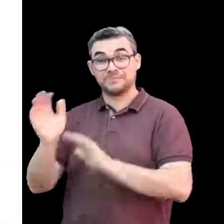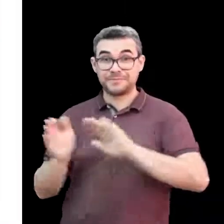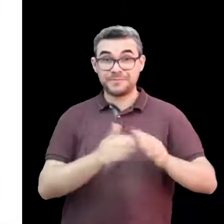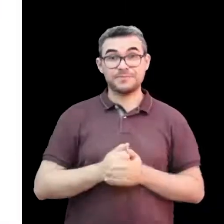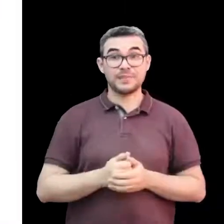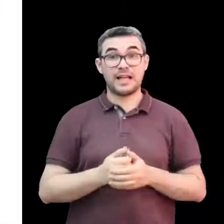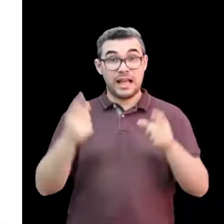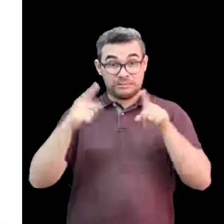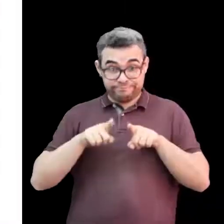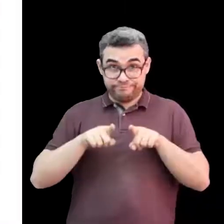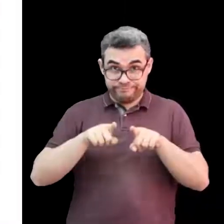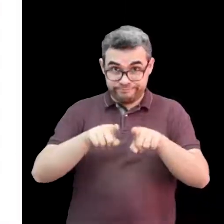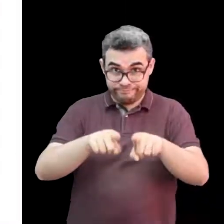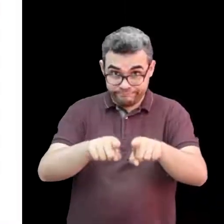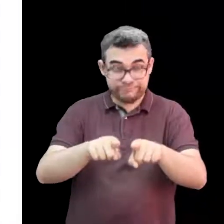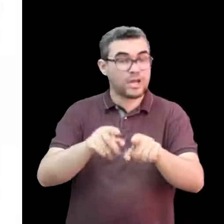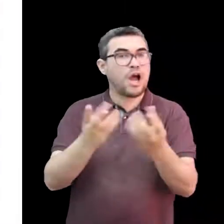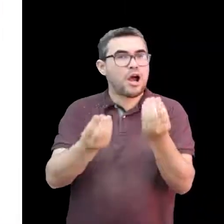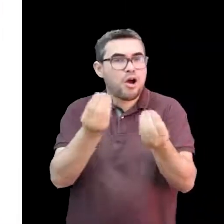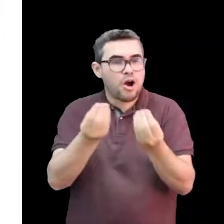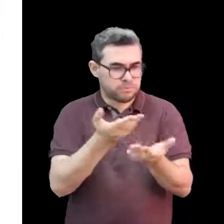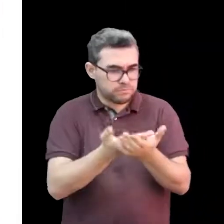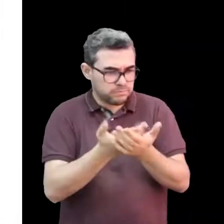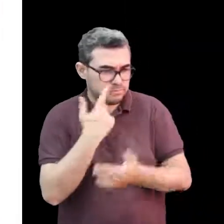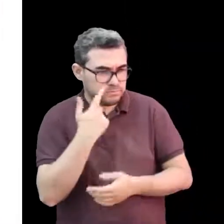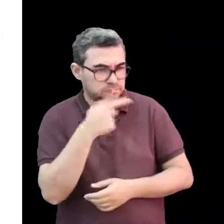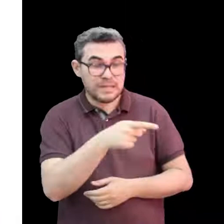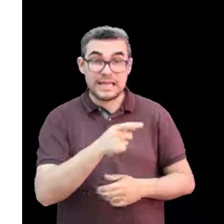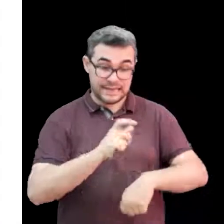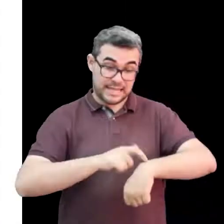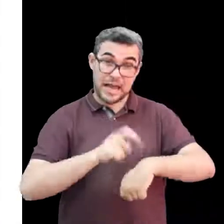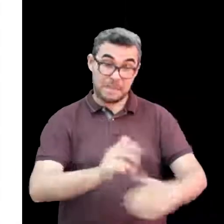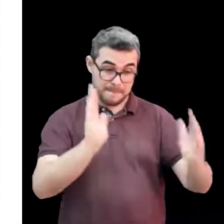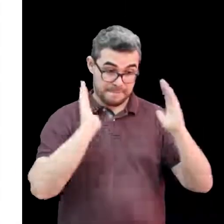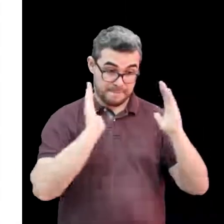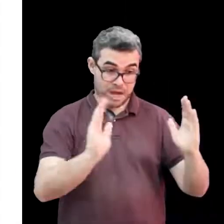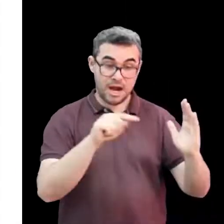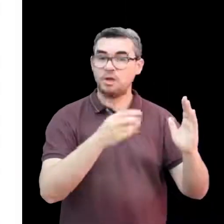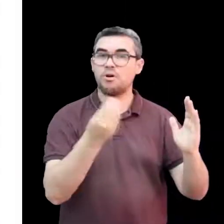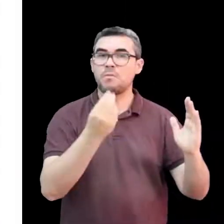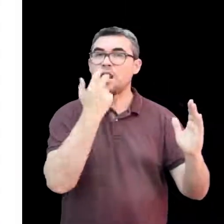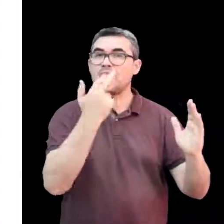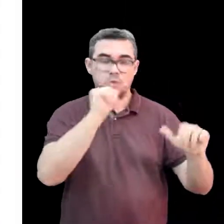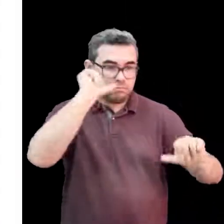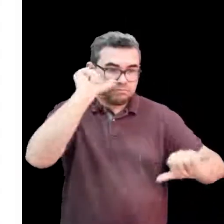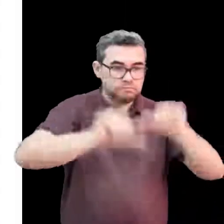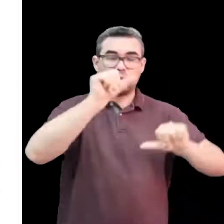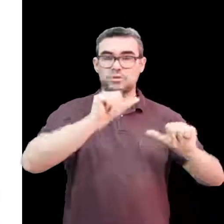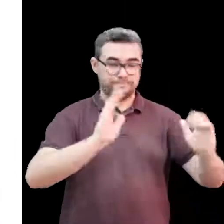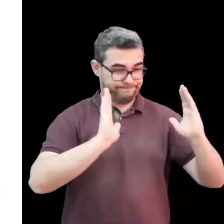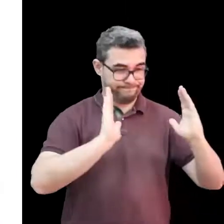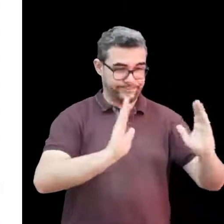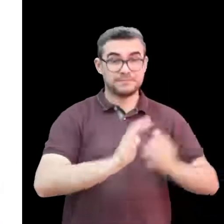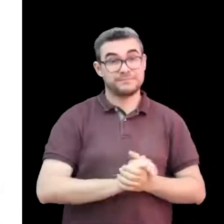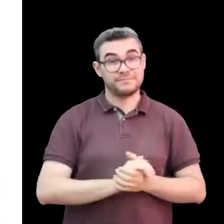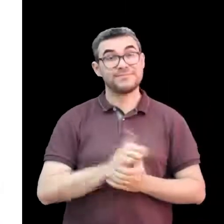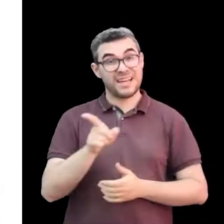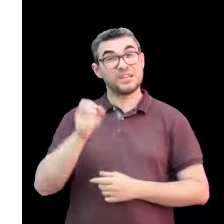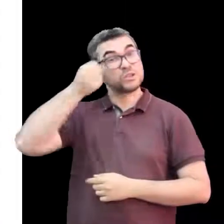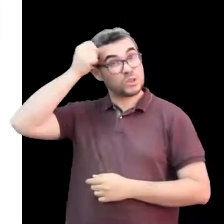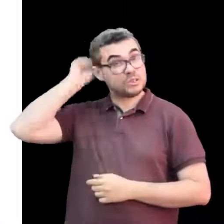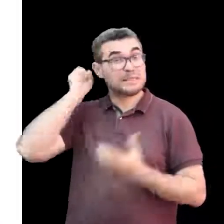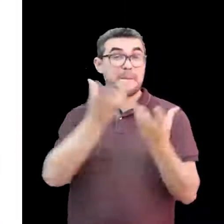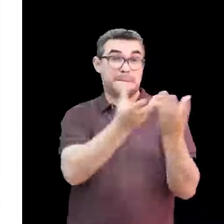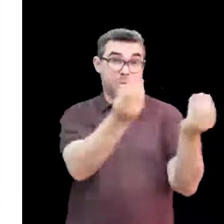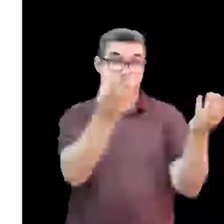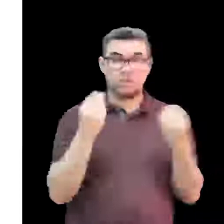da língua, em um tempo X, no intuito de descobrir como a língua funciona. Saussure foi muito criticado